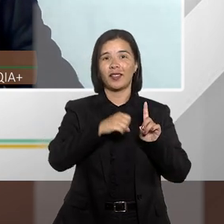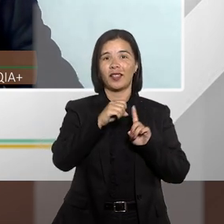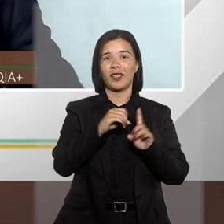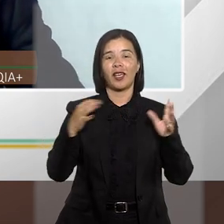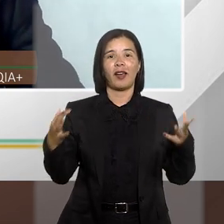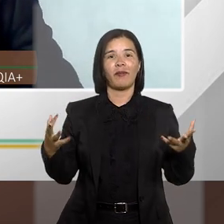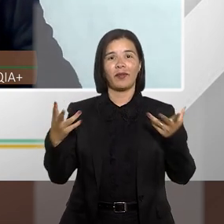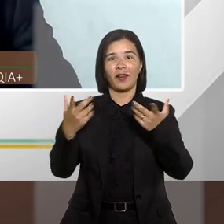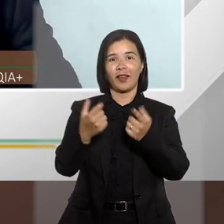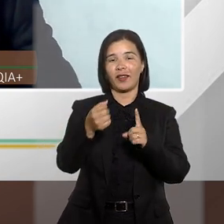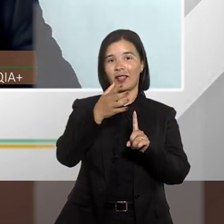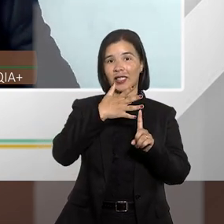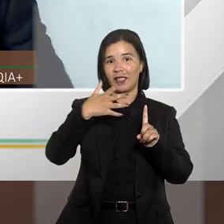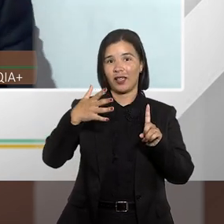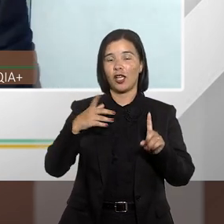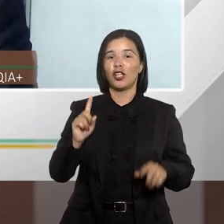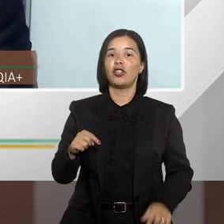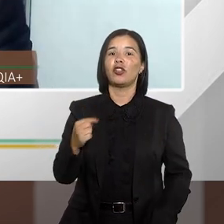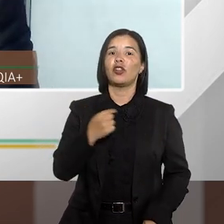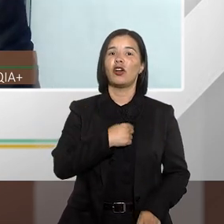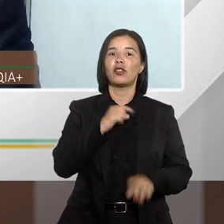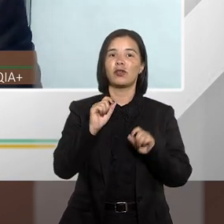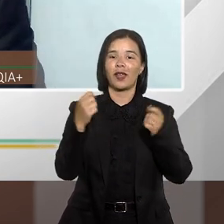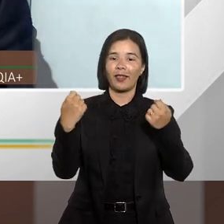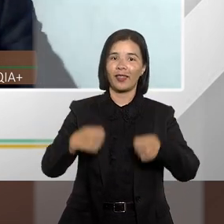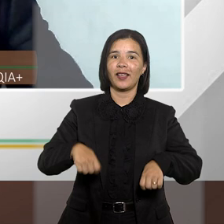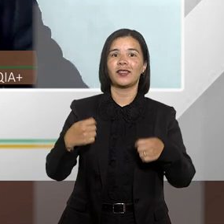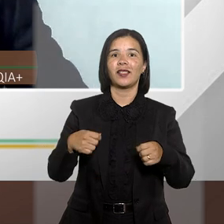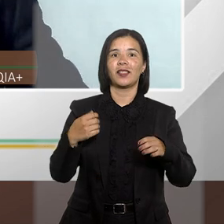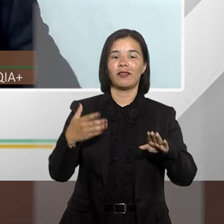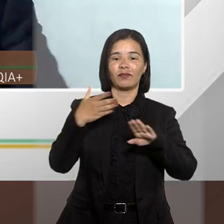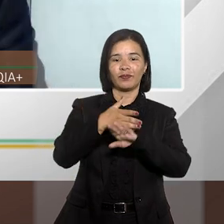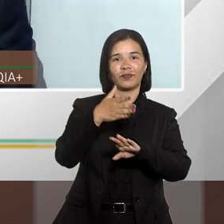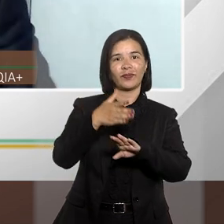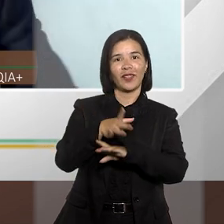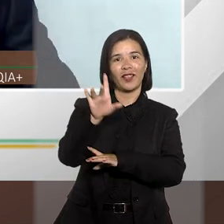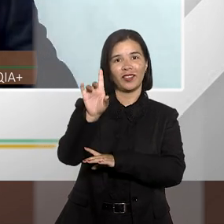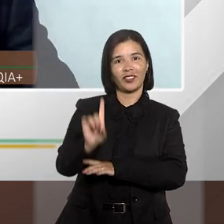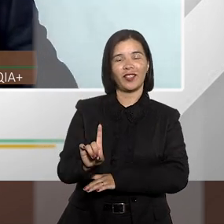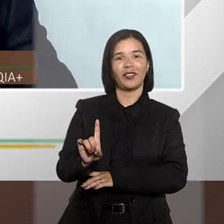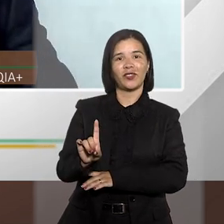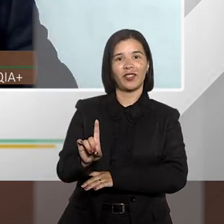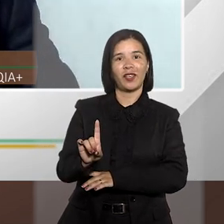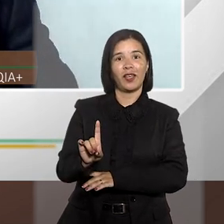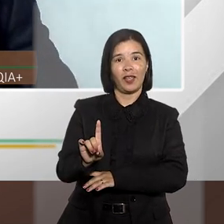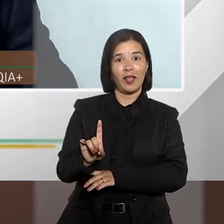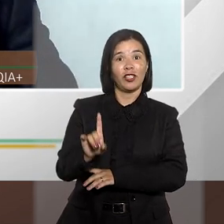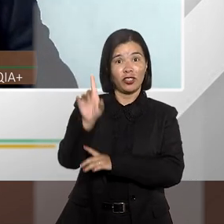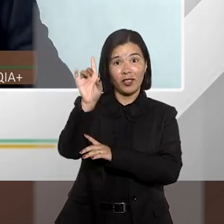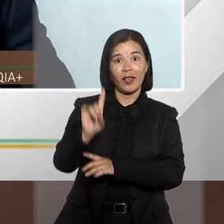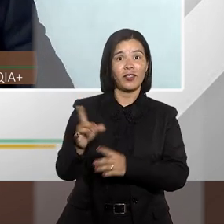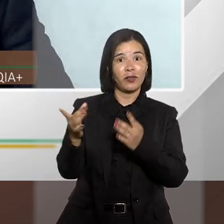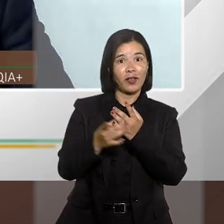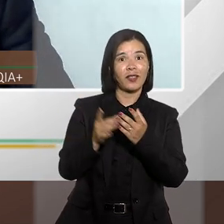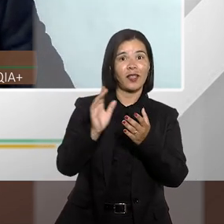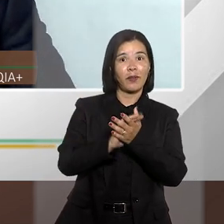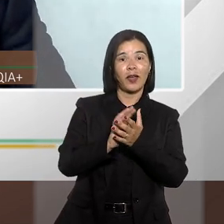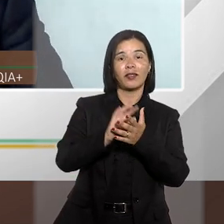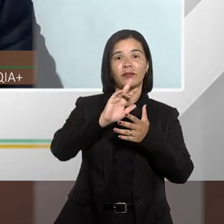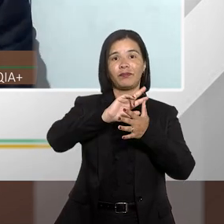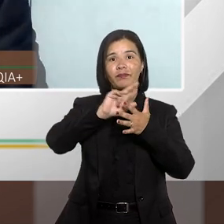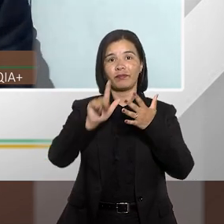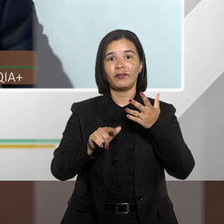pessoas LGBTQIA+, a gente necessariamente passa pelo acesso a direitos, entre eles o casamento, entre